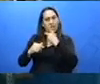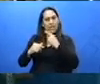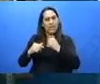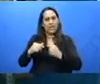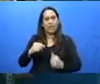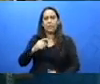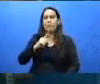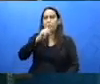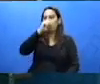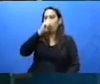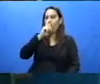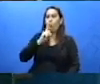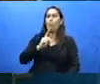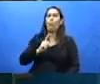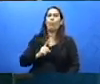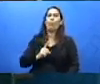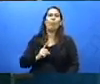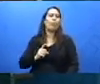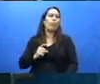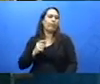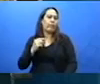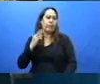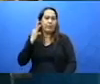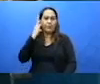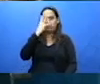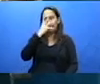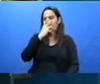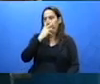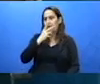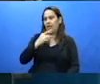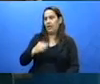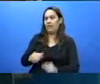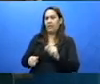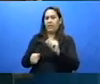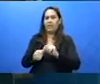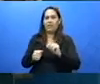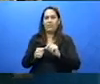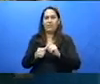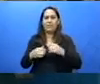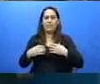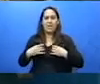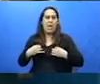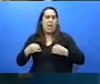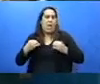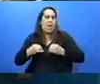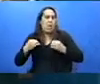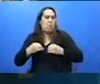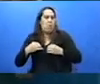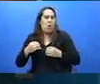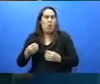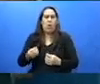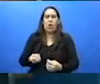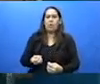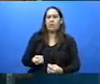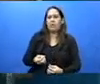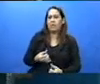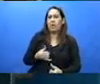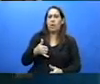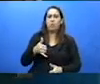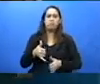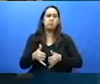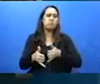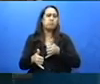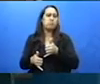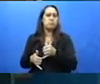loira, bonita. E ela quem ditava a moda, como se fosse a Anitta de hoje, que todo mundo quer cantar